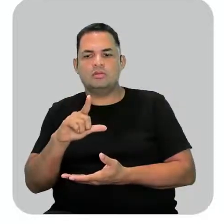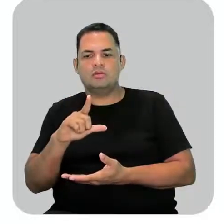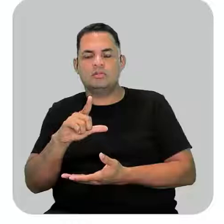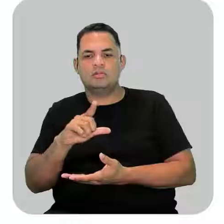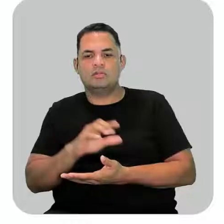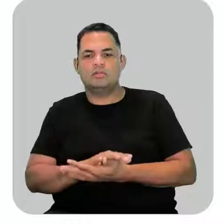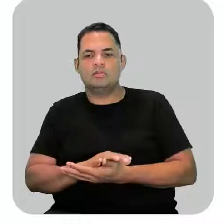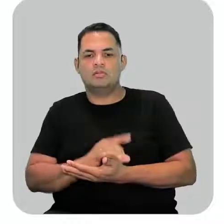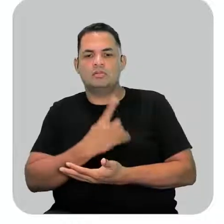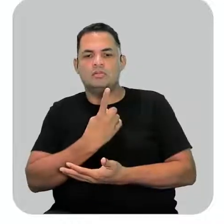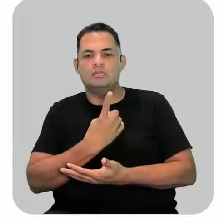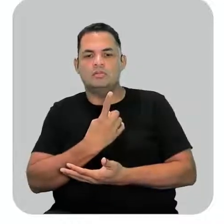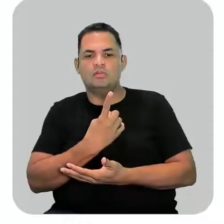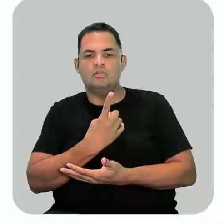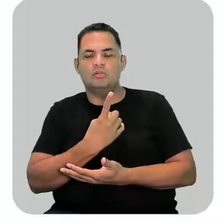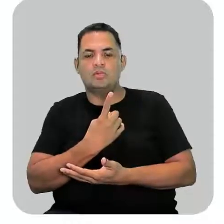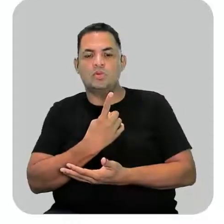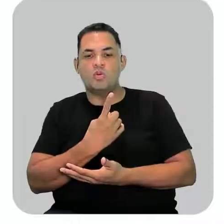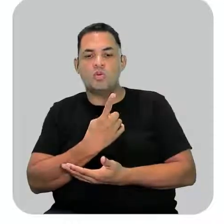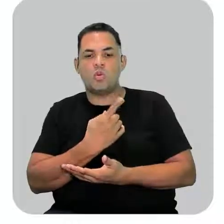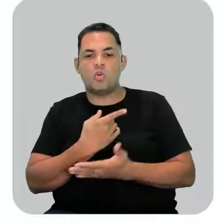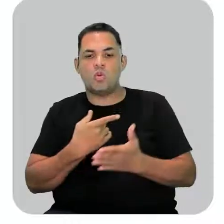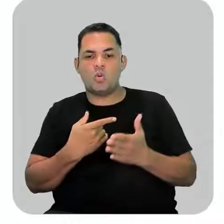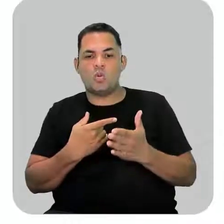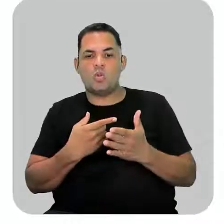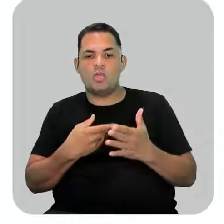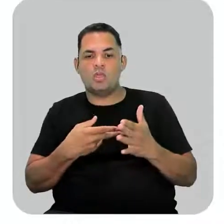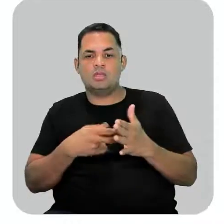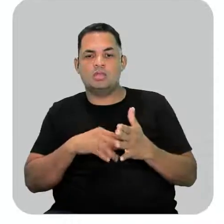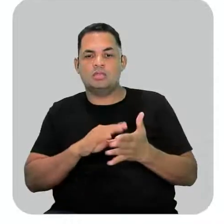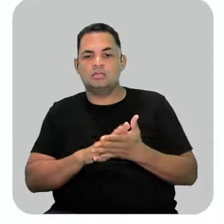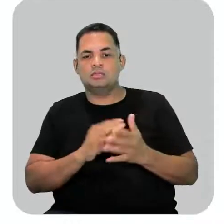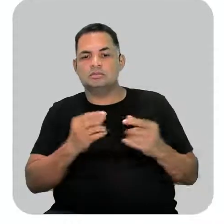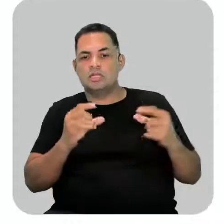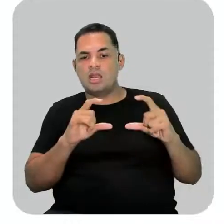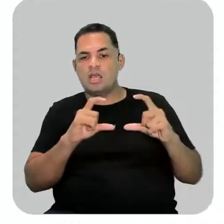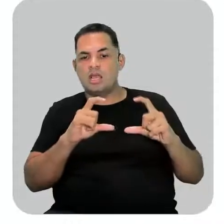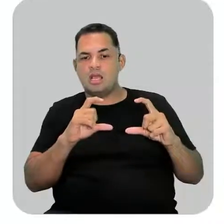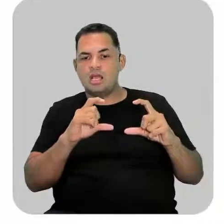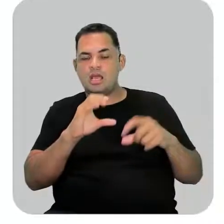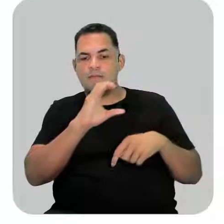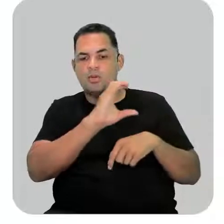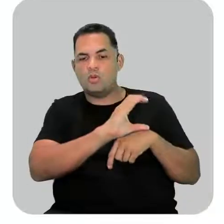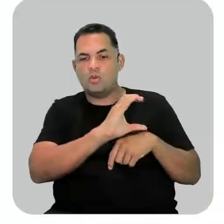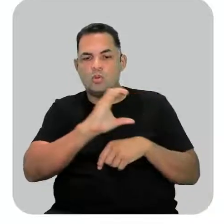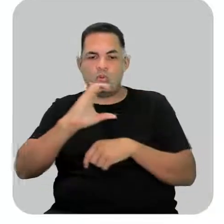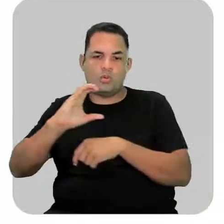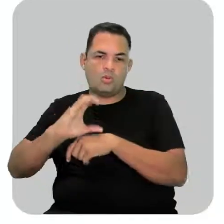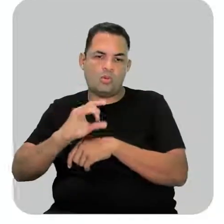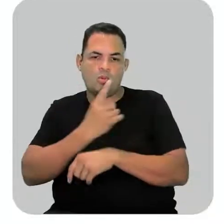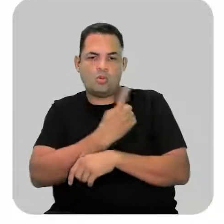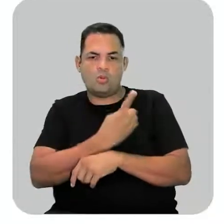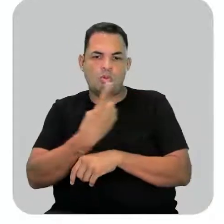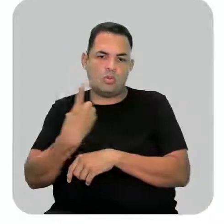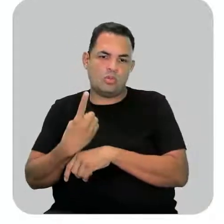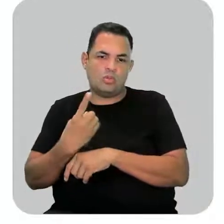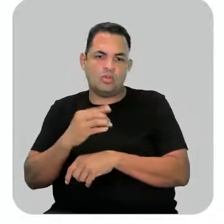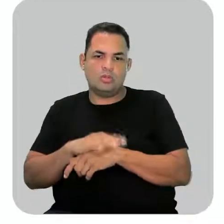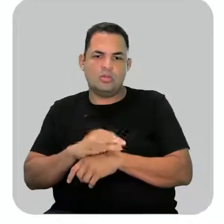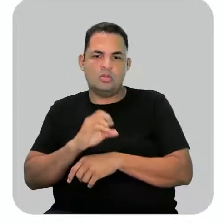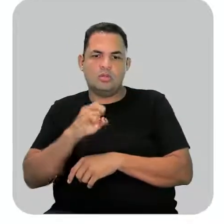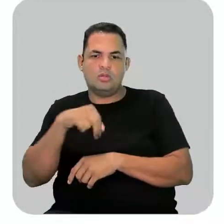ol. 1 refere-se a onde está a ligação dupla entre o carbono 1 e 2. O en refere-se que é